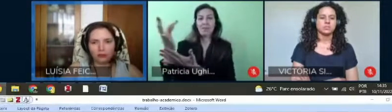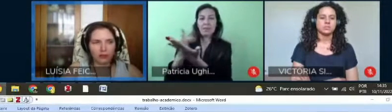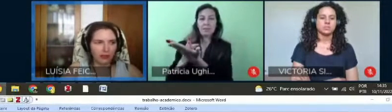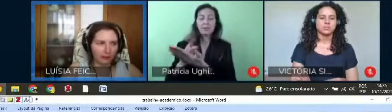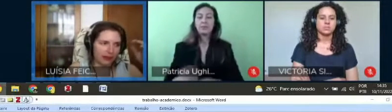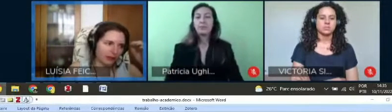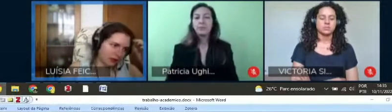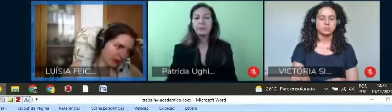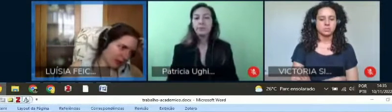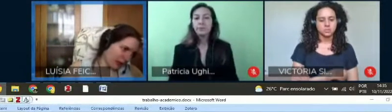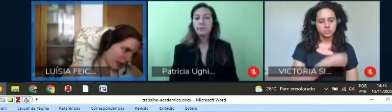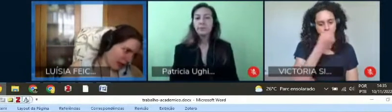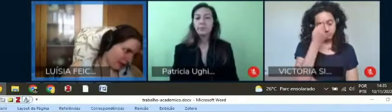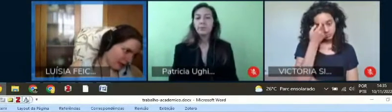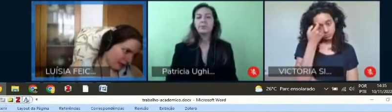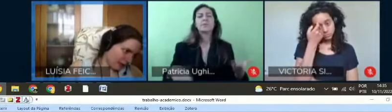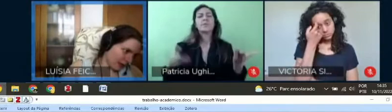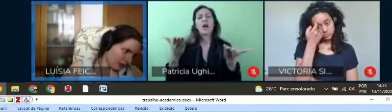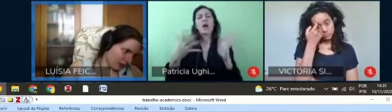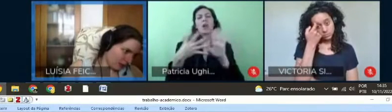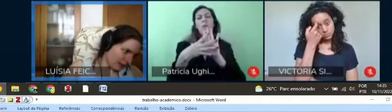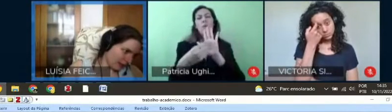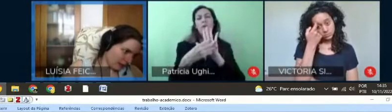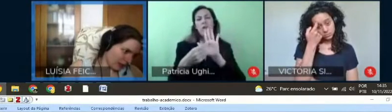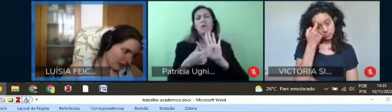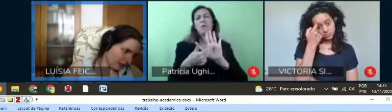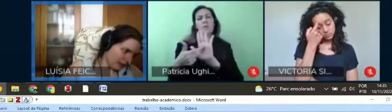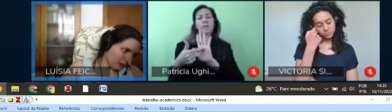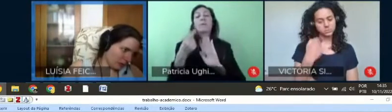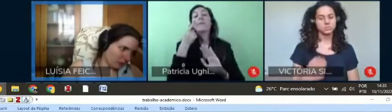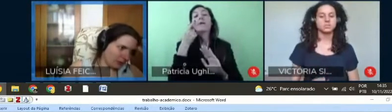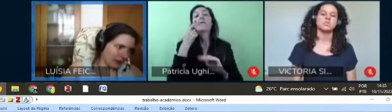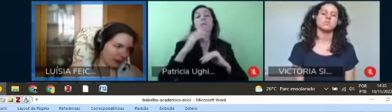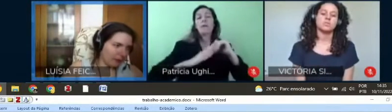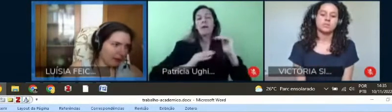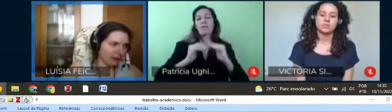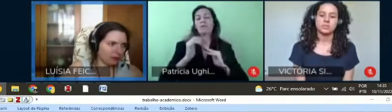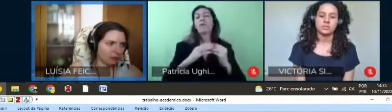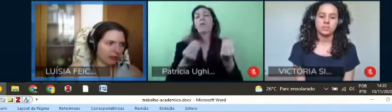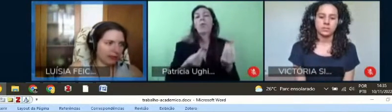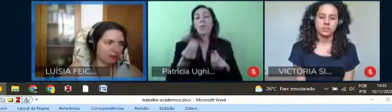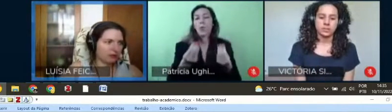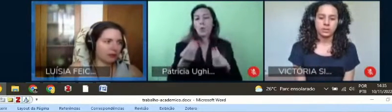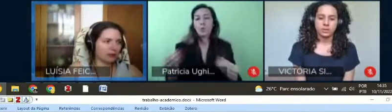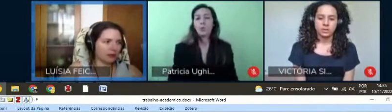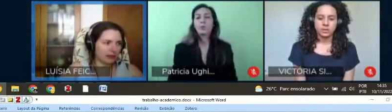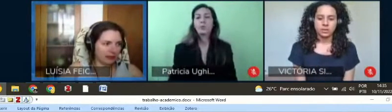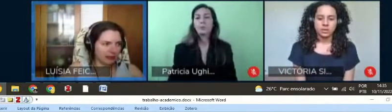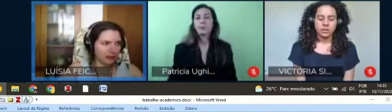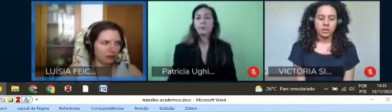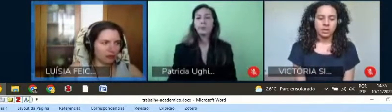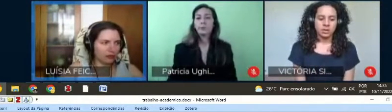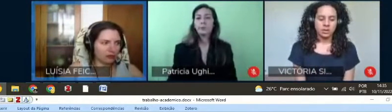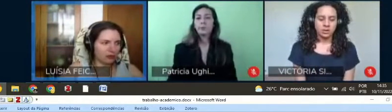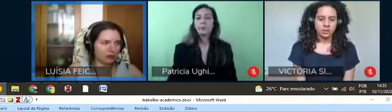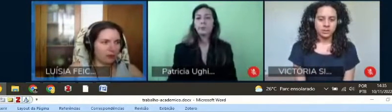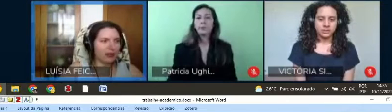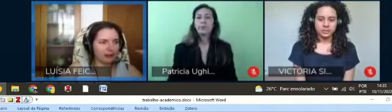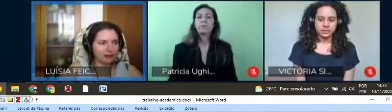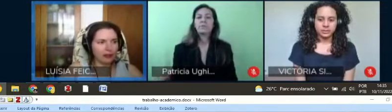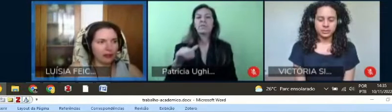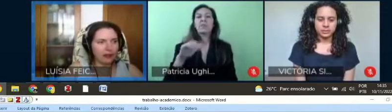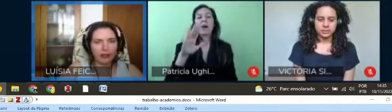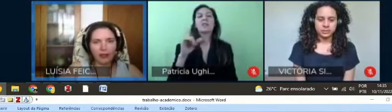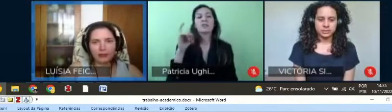modelo para a gente ver na prática esses elementos pré-textuais que são mais complicados, que são as listas de ilustrações